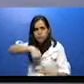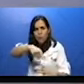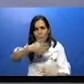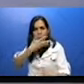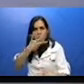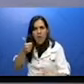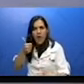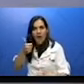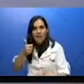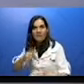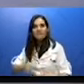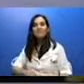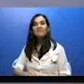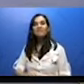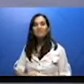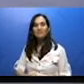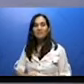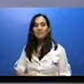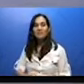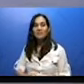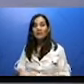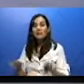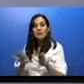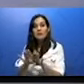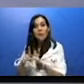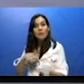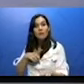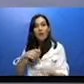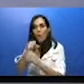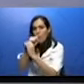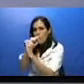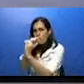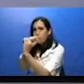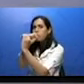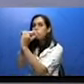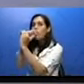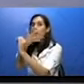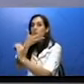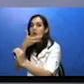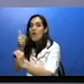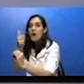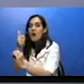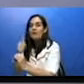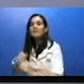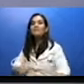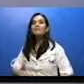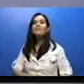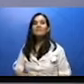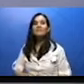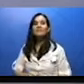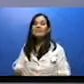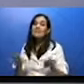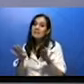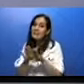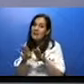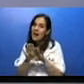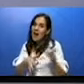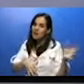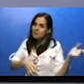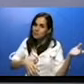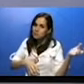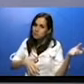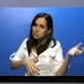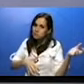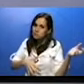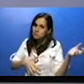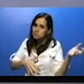nós temos também o concurso do toque do berrante o e moda de viola um